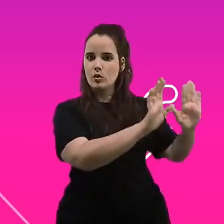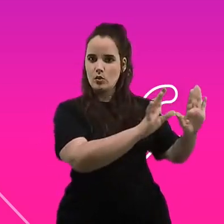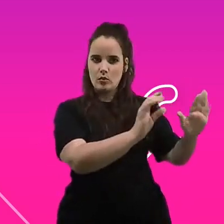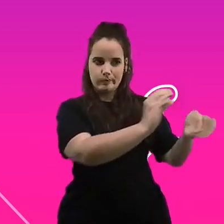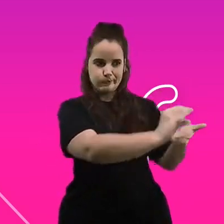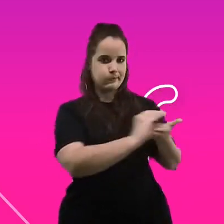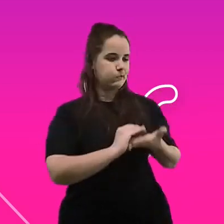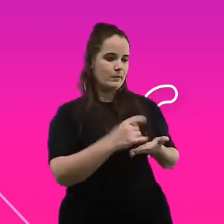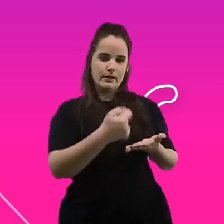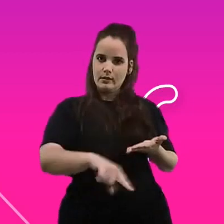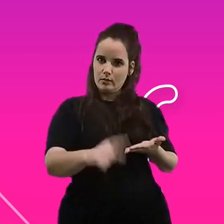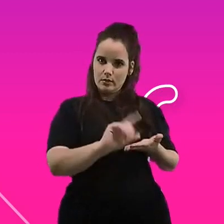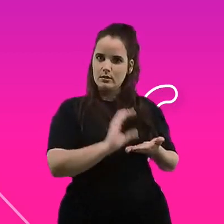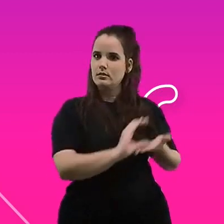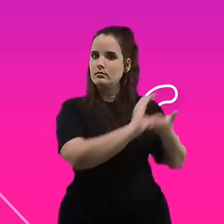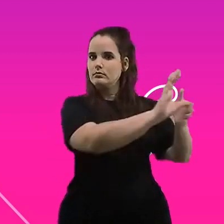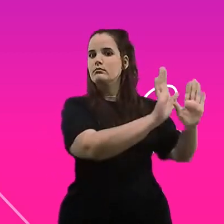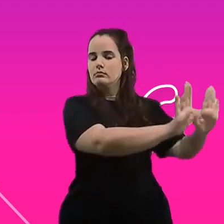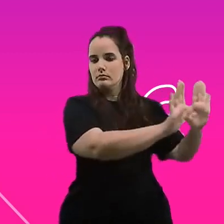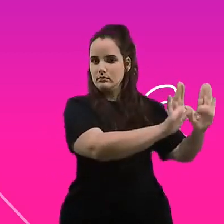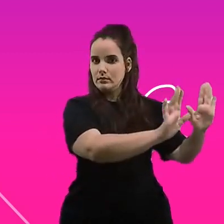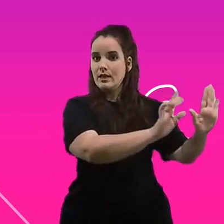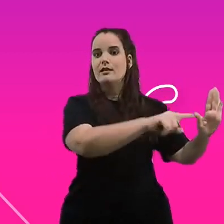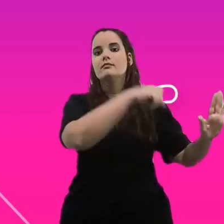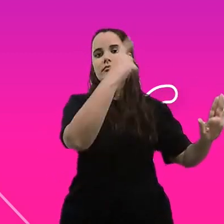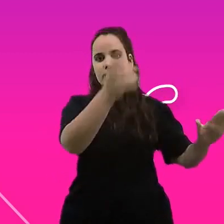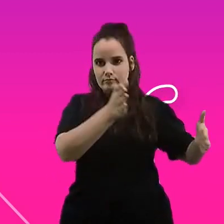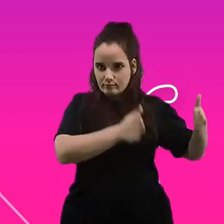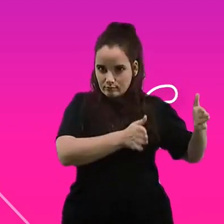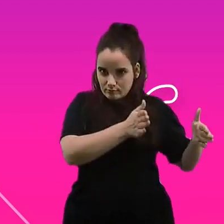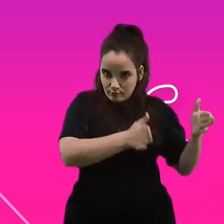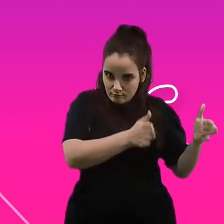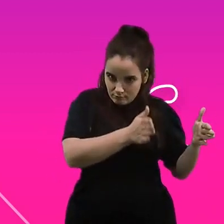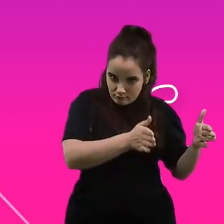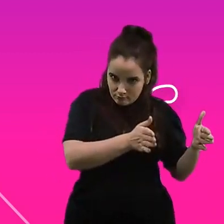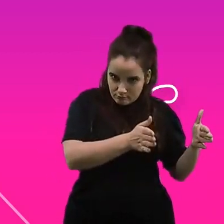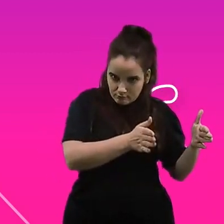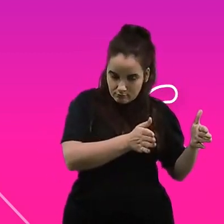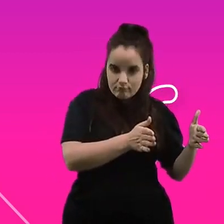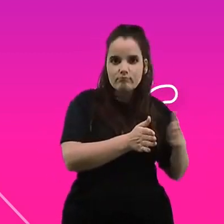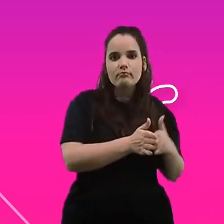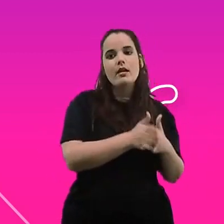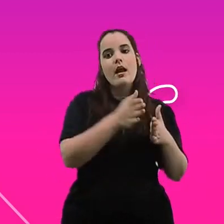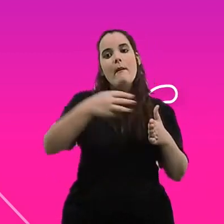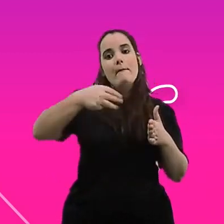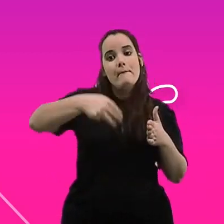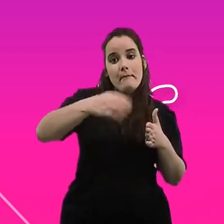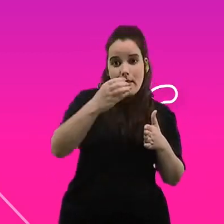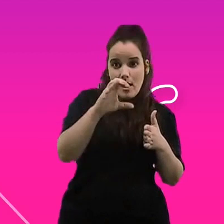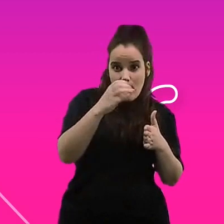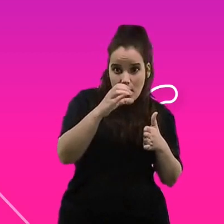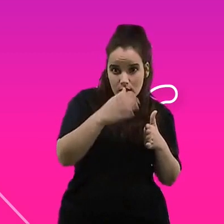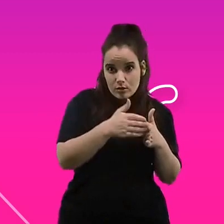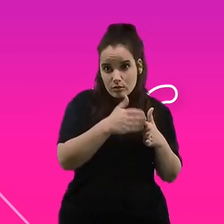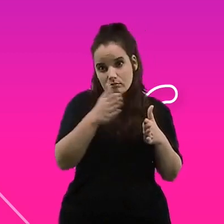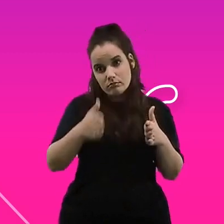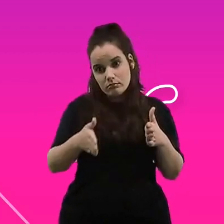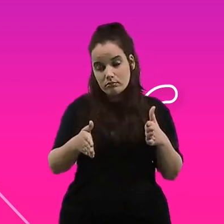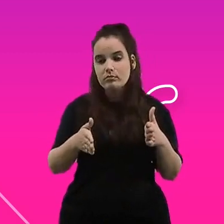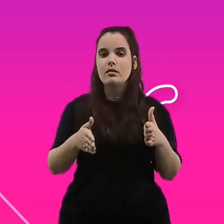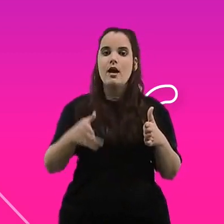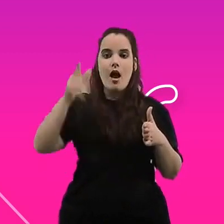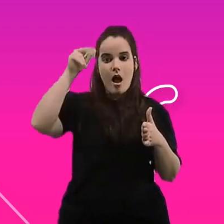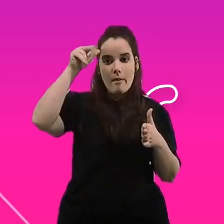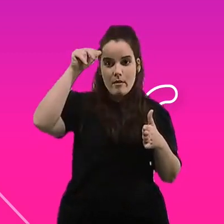né? É, e aí, passado esse momento um pouco mais inicial, ali, final de março, de saúde, a gente começou a acompanhar, então, o